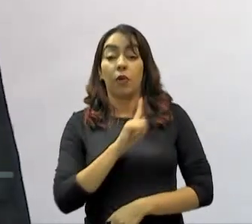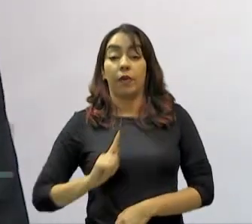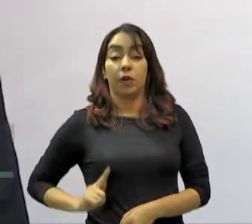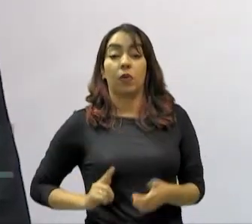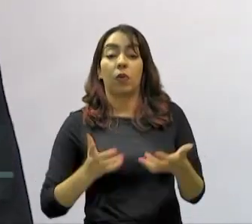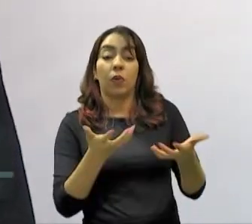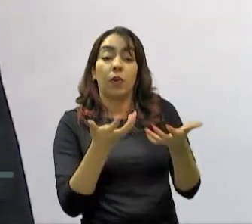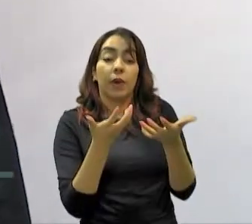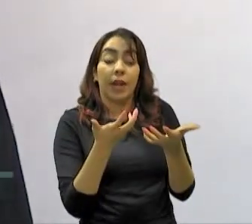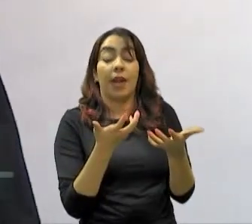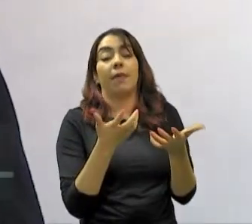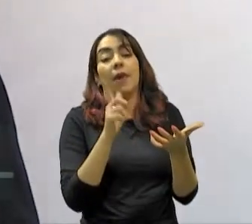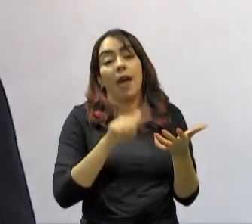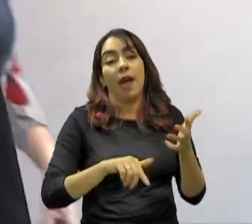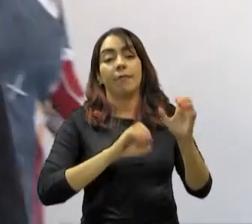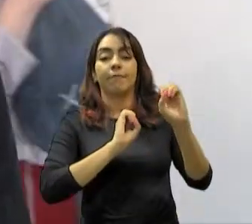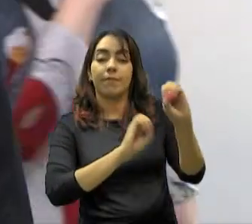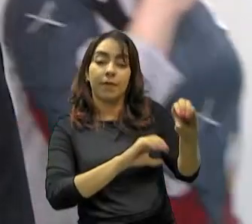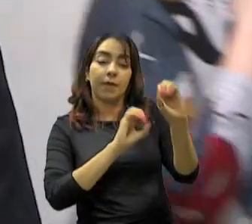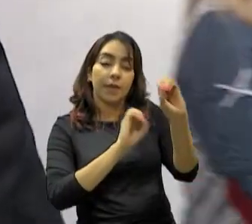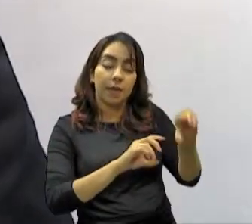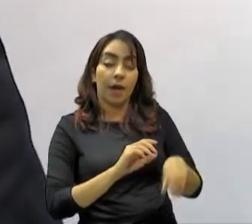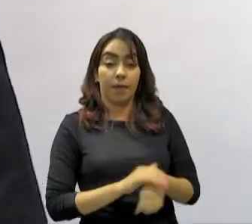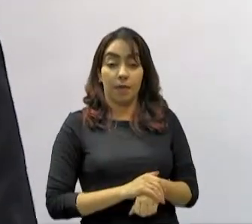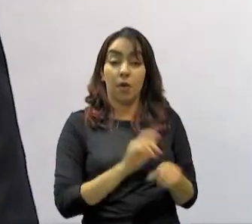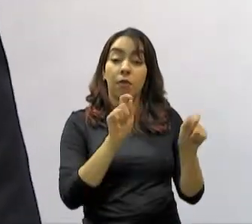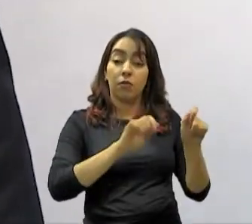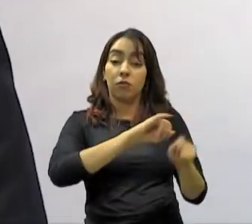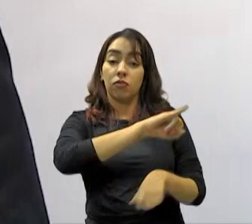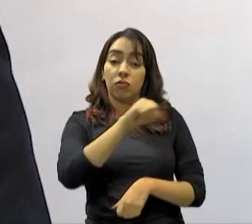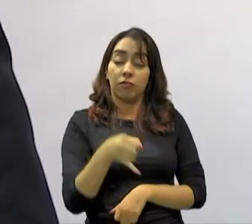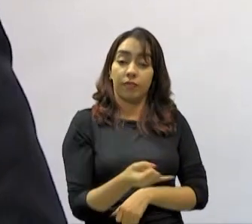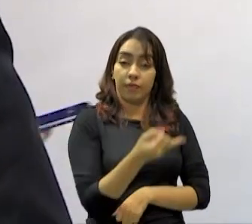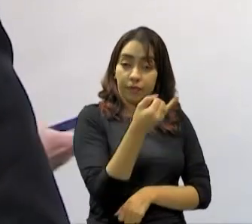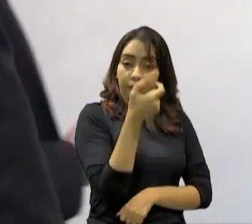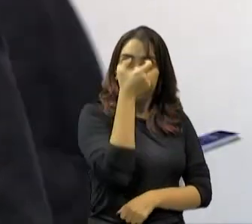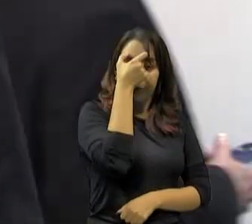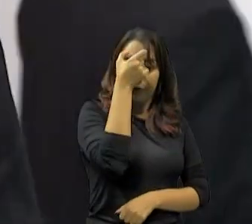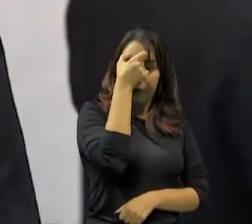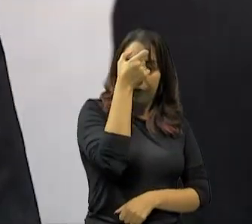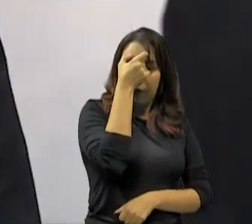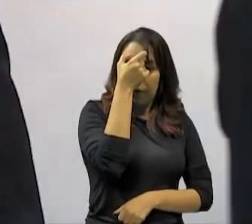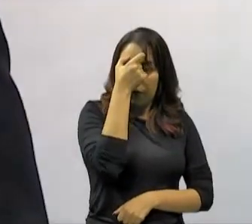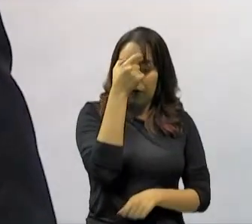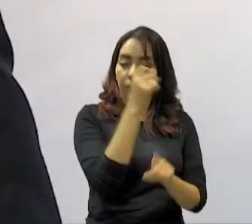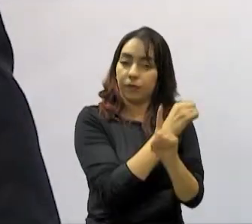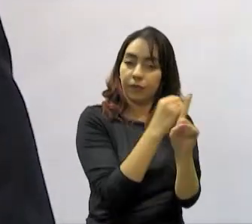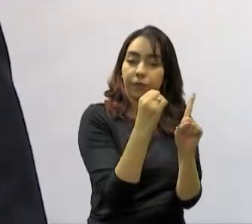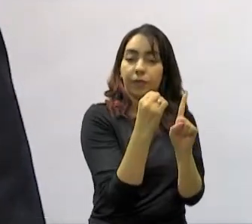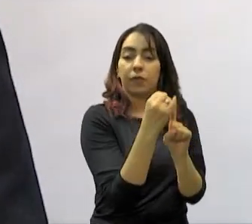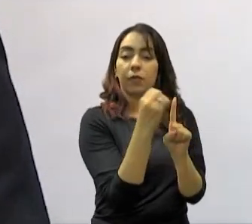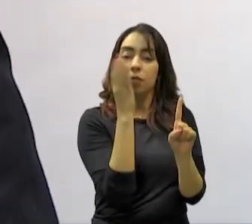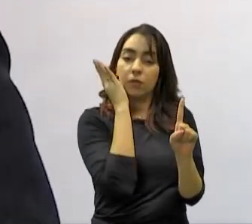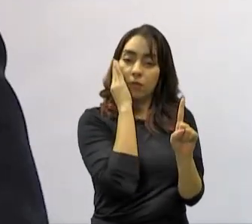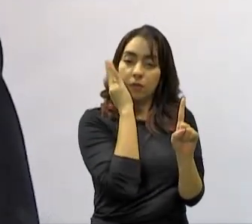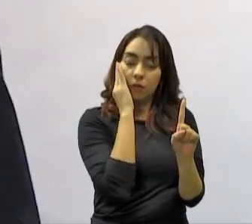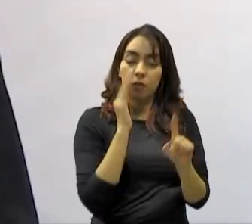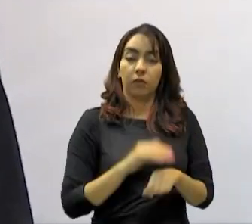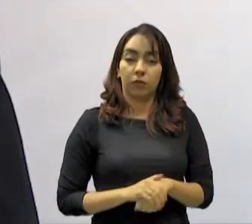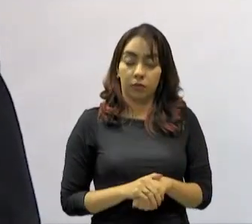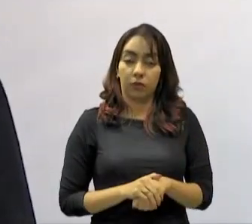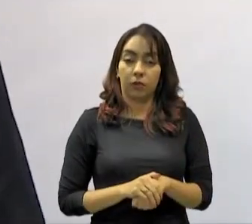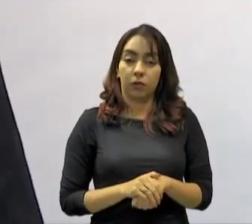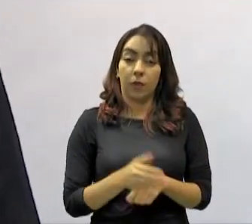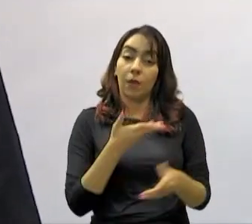quer educar, quer dar oportunidade para que se eduquem as pessoas, que as pessoas compartilhem e